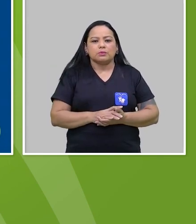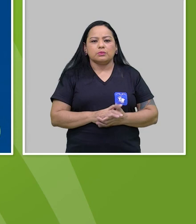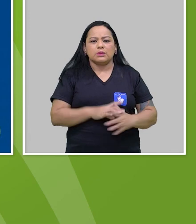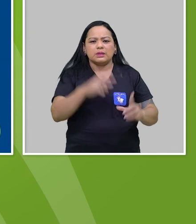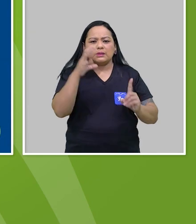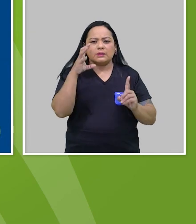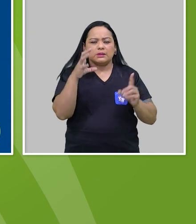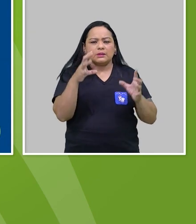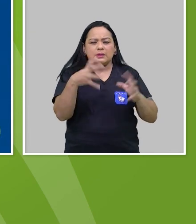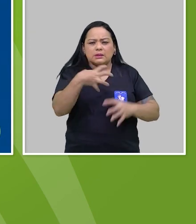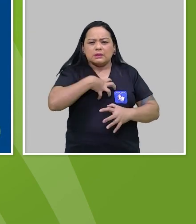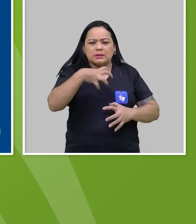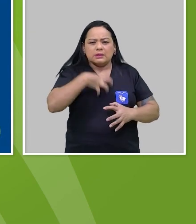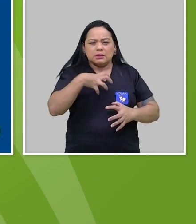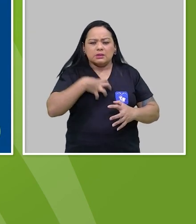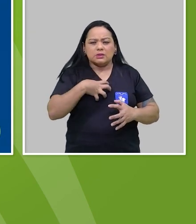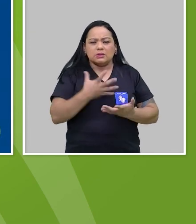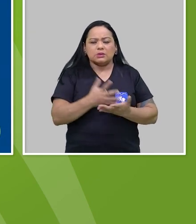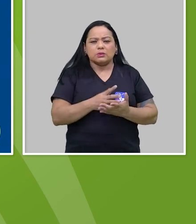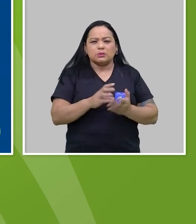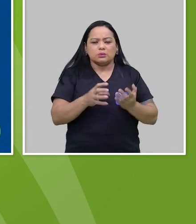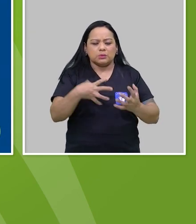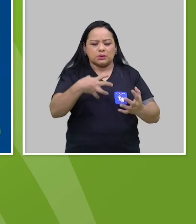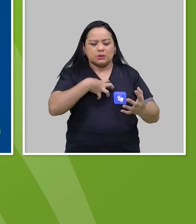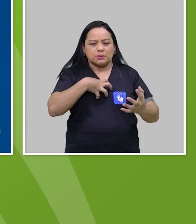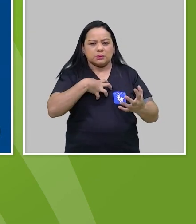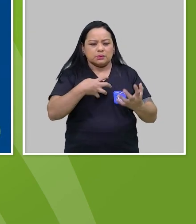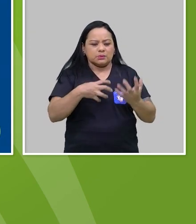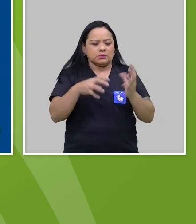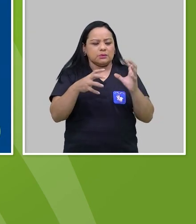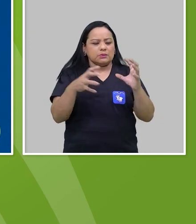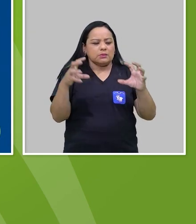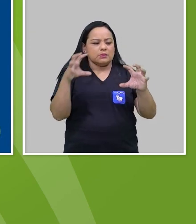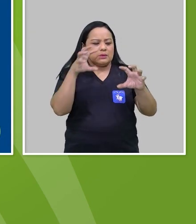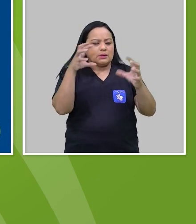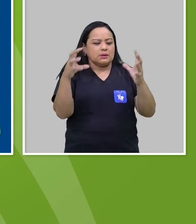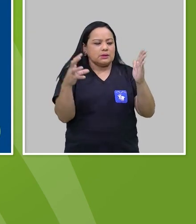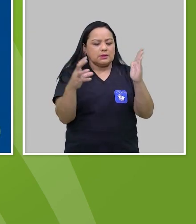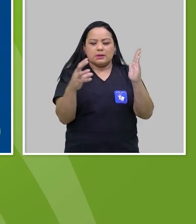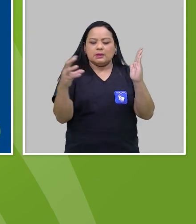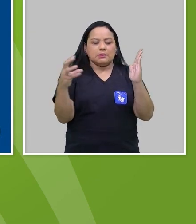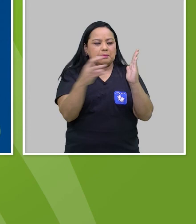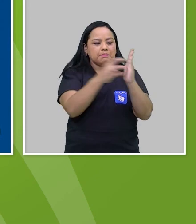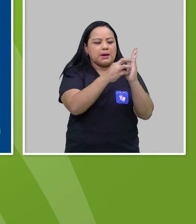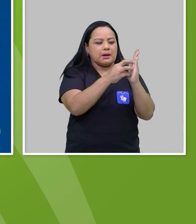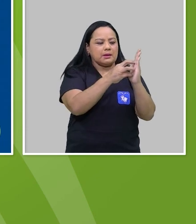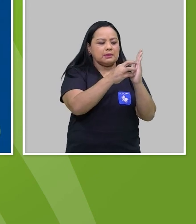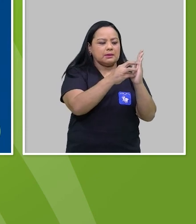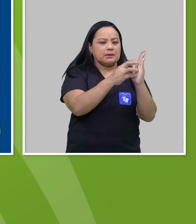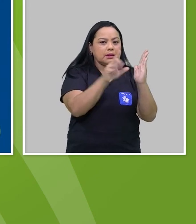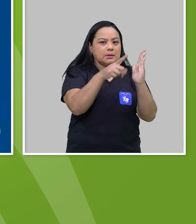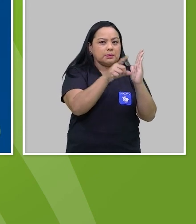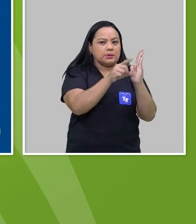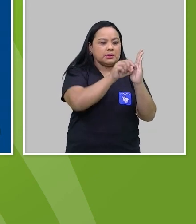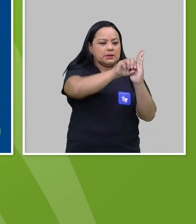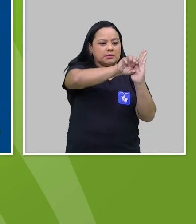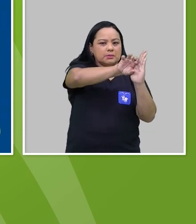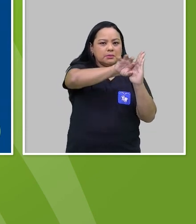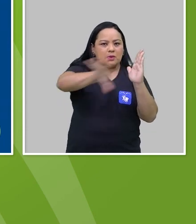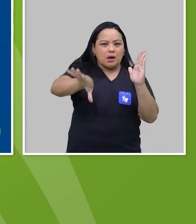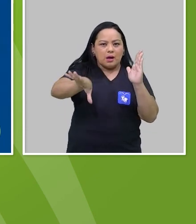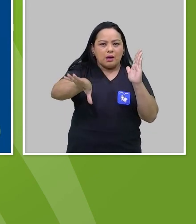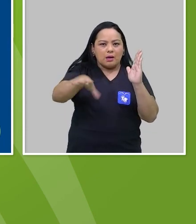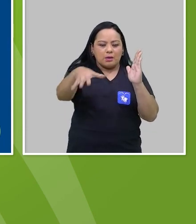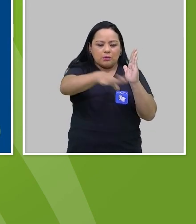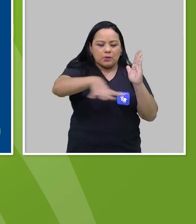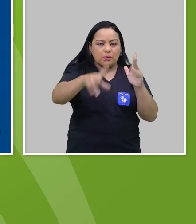pelos obstáculos o tempo todo. E quando ele retorna para o mesmo meio de propagação, a